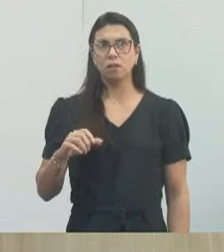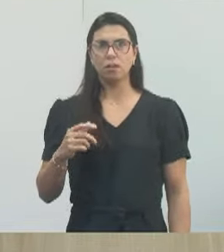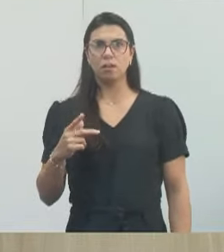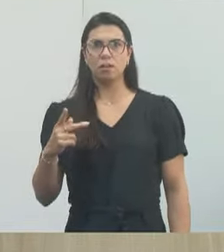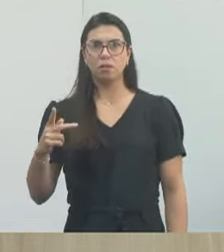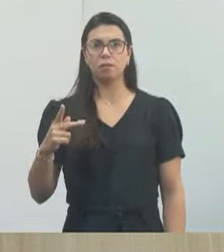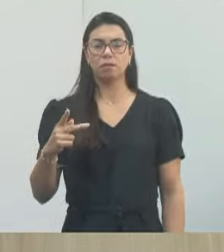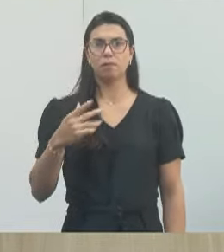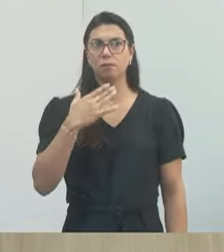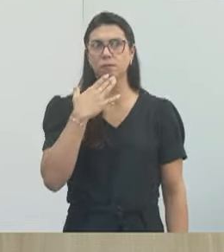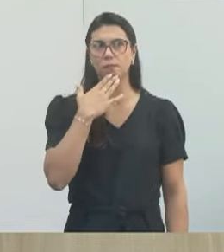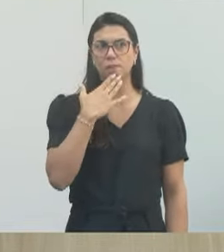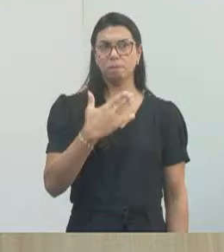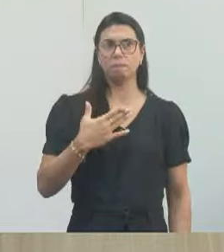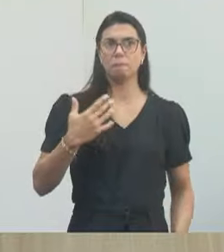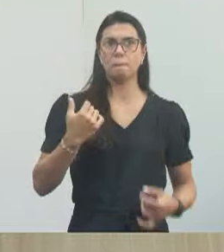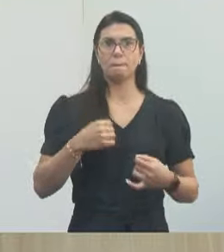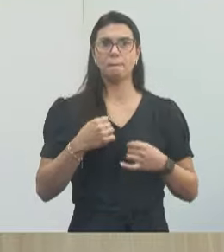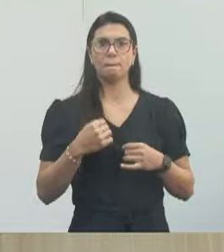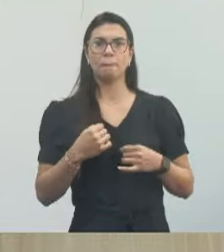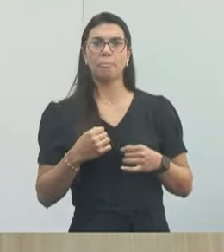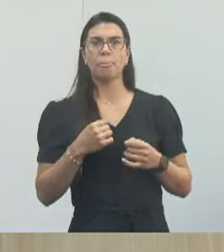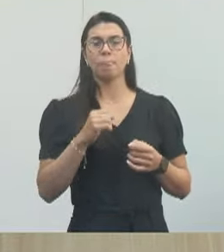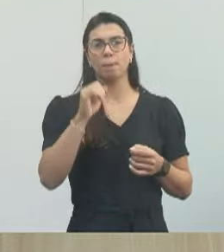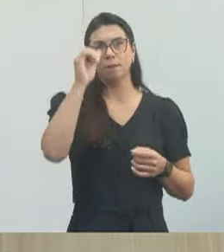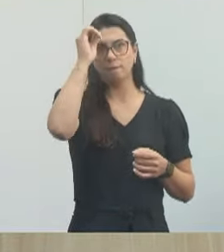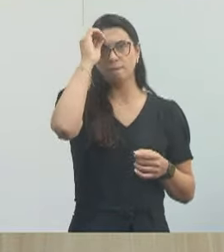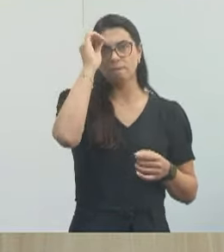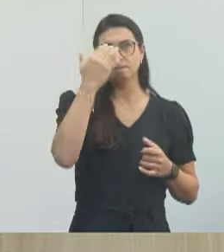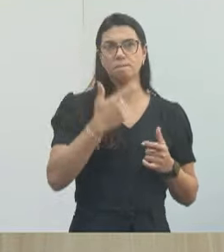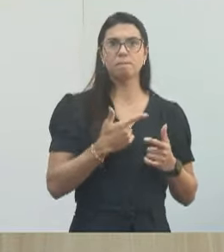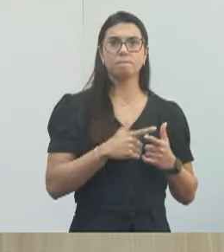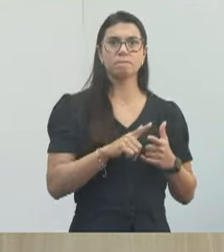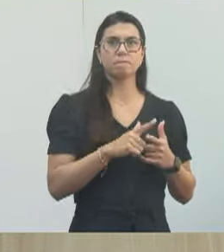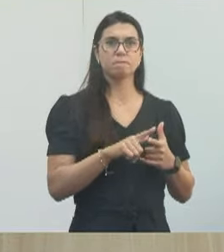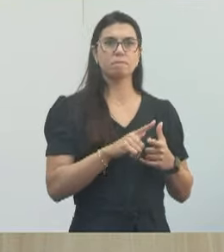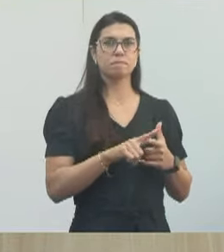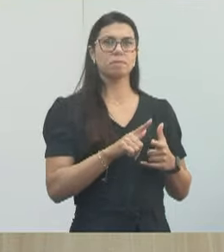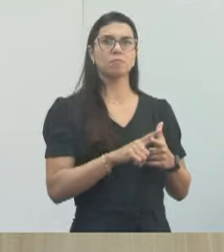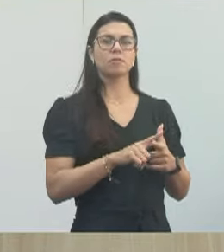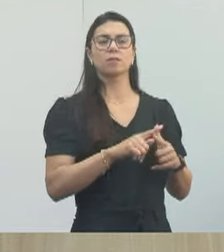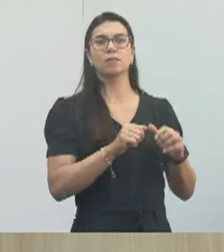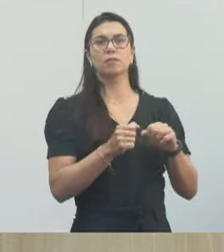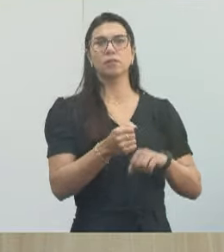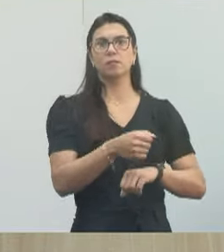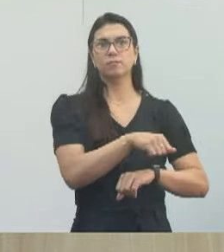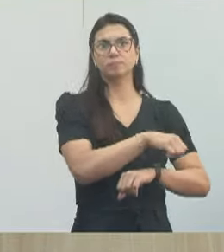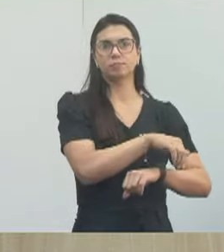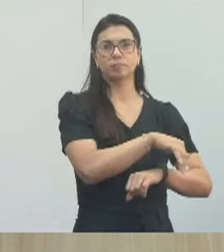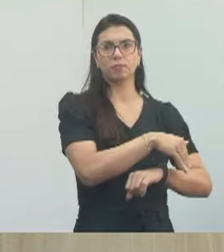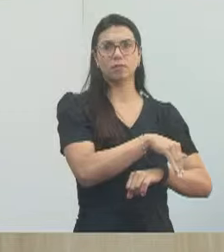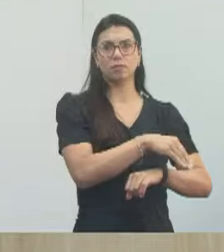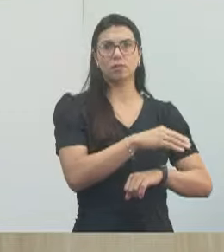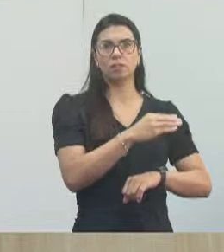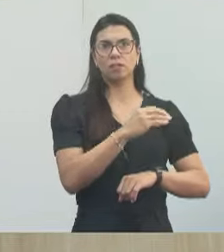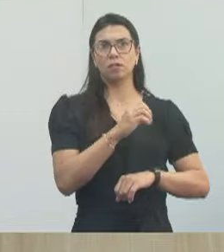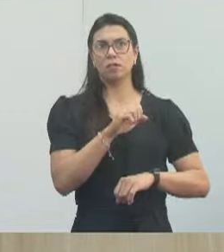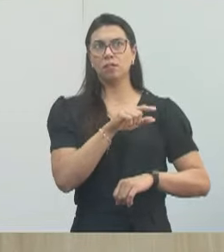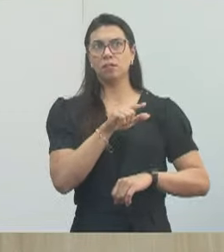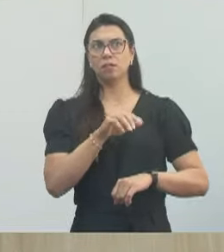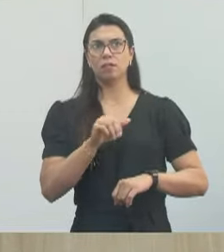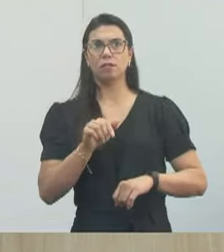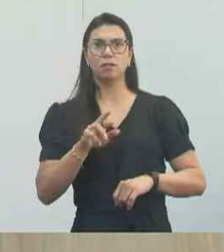solicitando providências contanto a fiação que se encontra baixa na Rua César